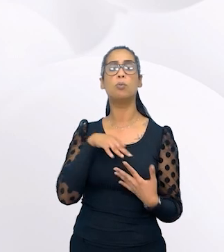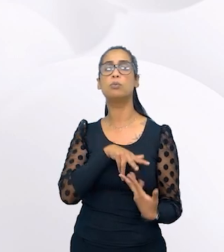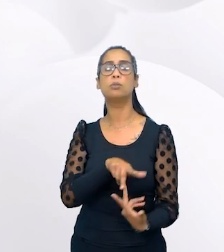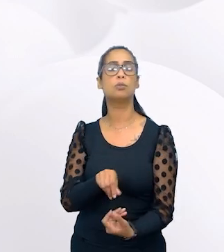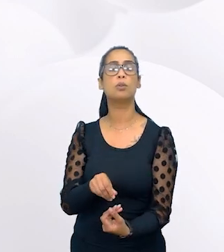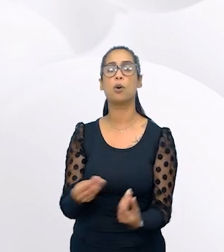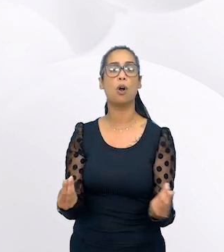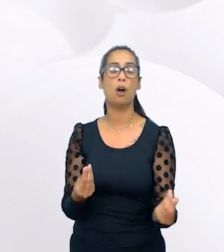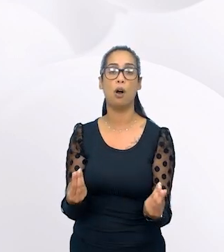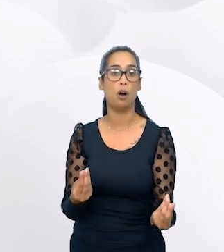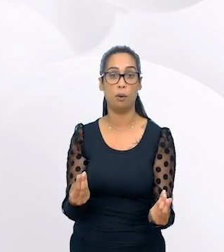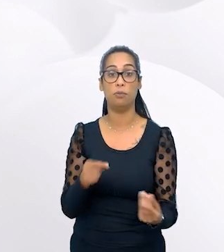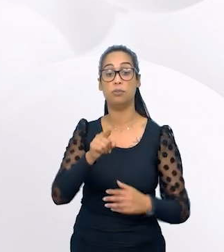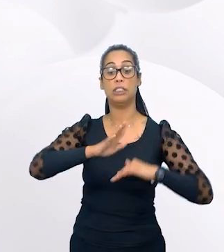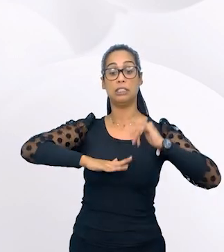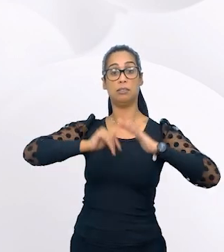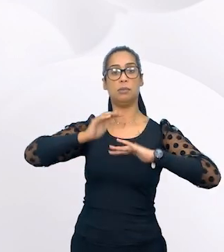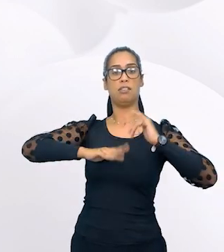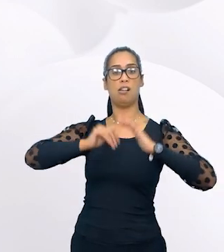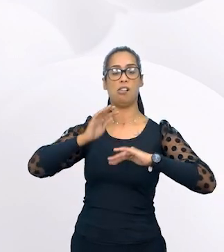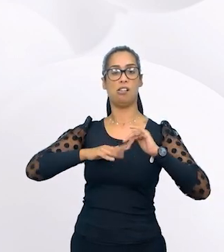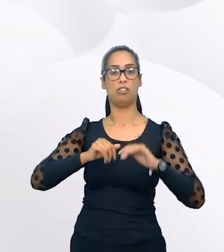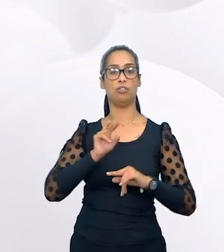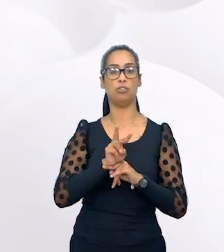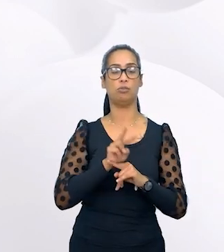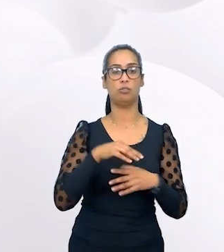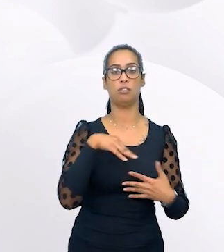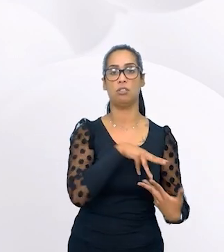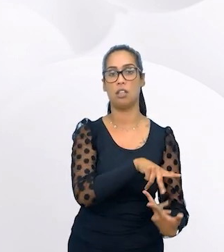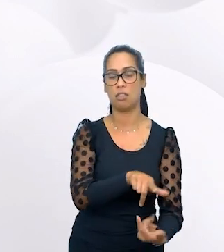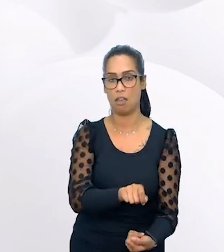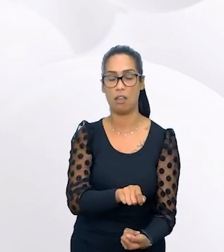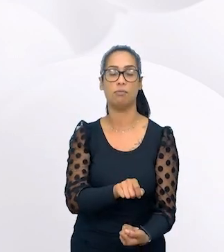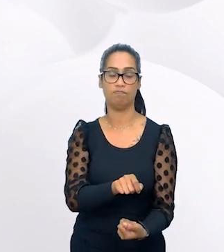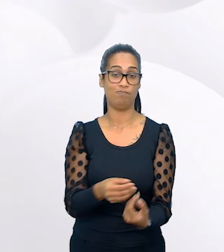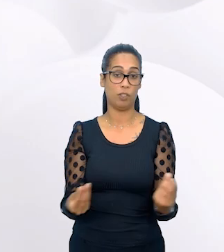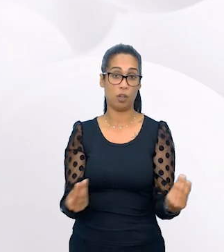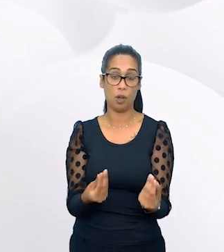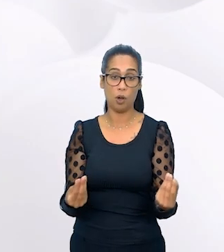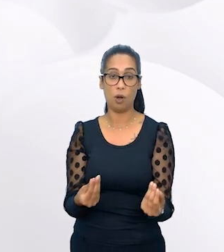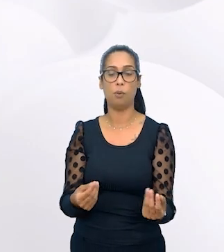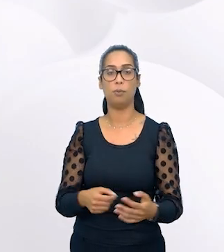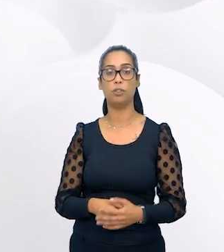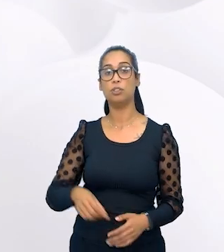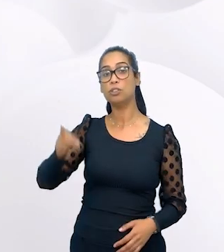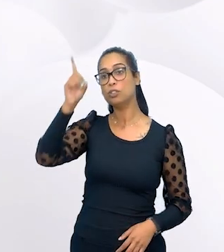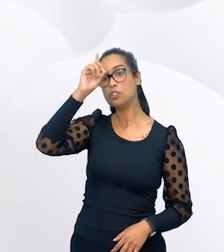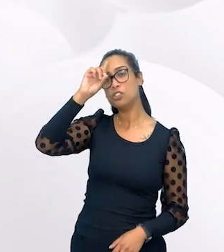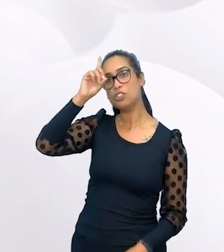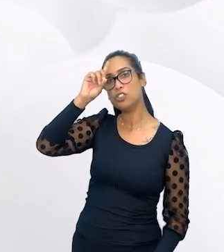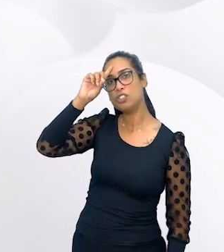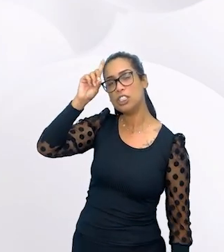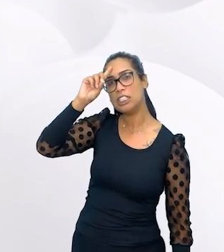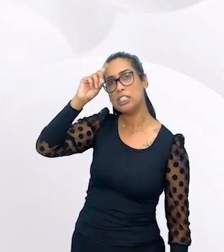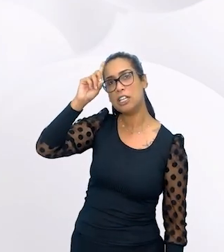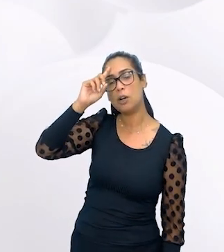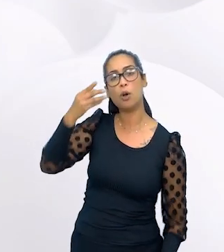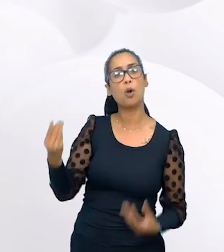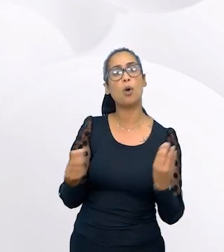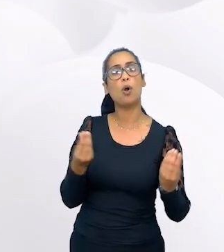vai verificar o que você faz durante o dia, na sua vida, suas